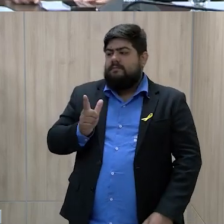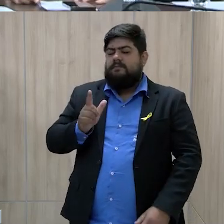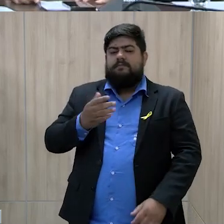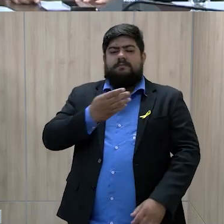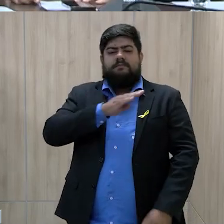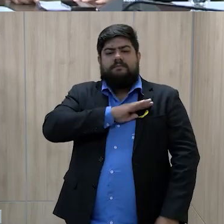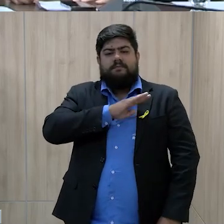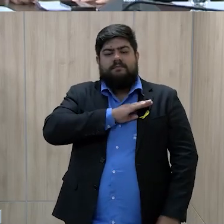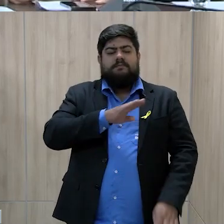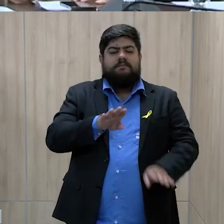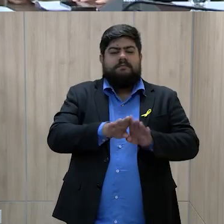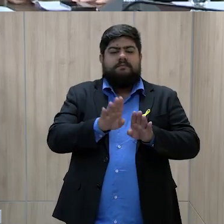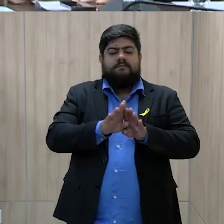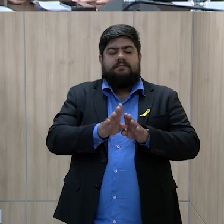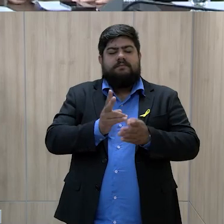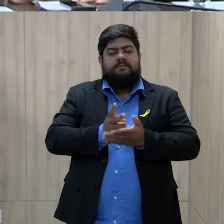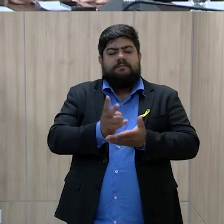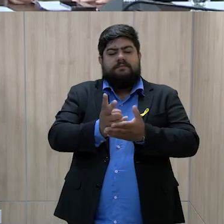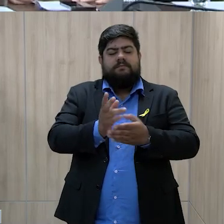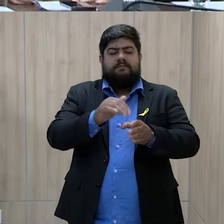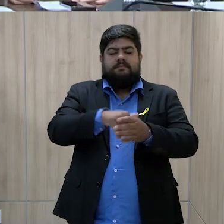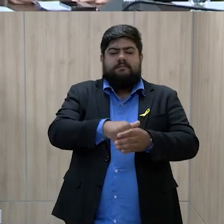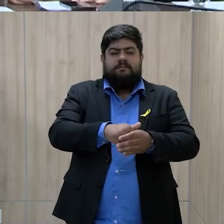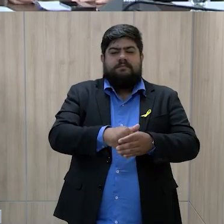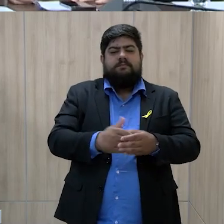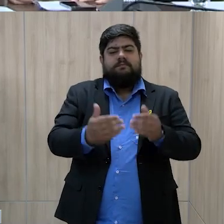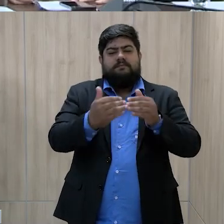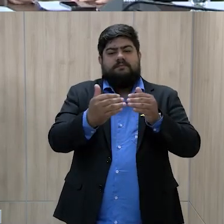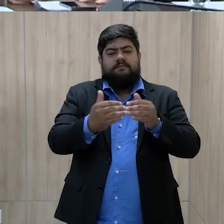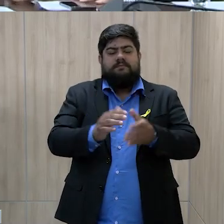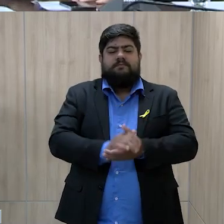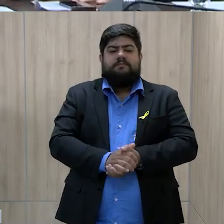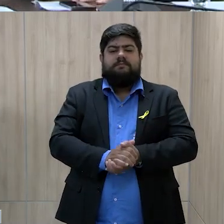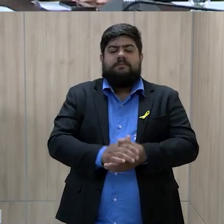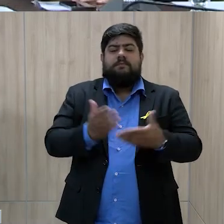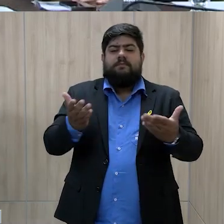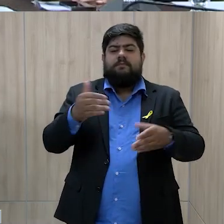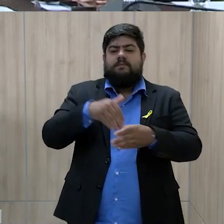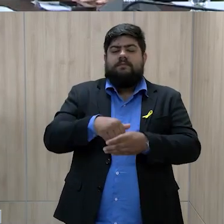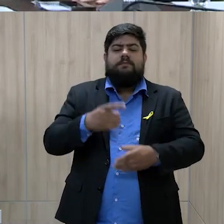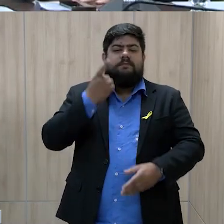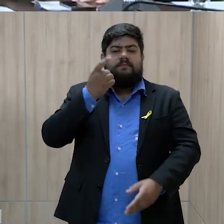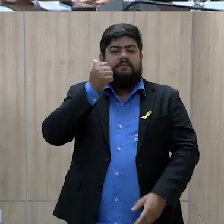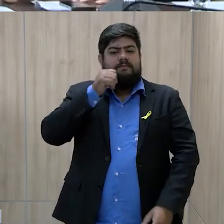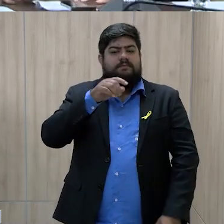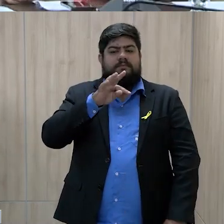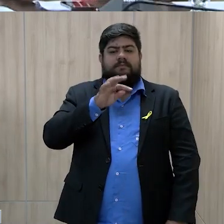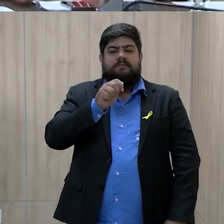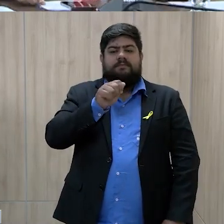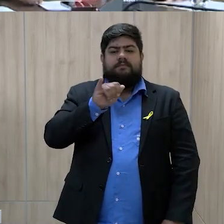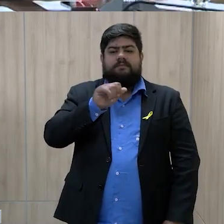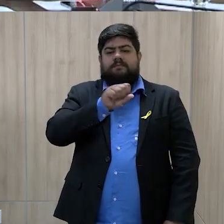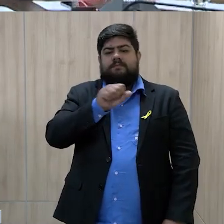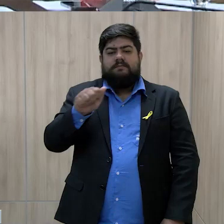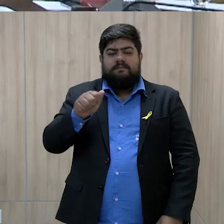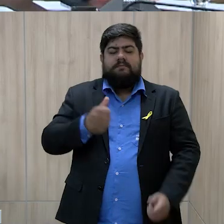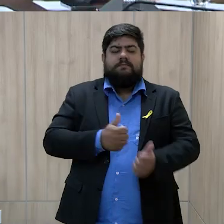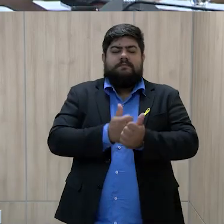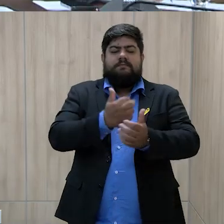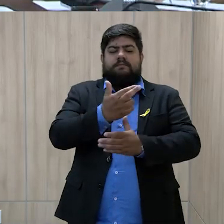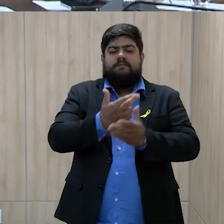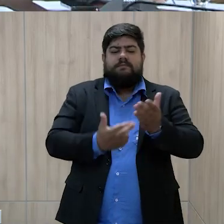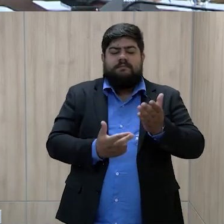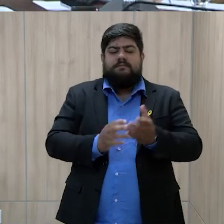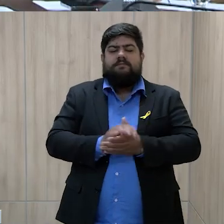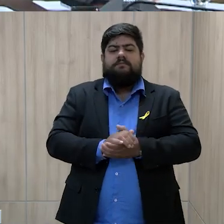Peço também que os demais colegas Continue com a manifestação favorável obrigado Como vota deputada Thaíssa